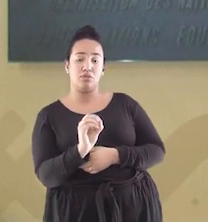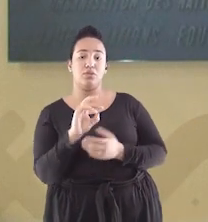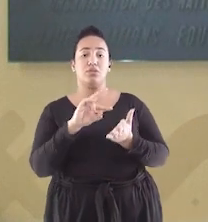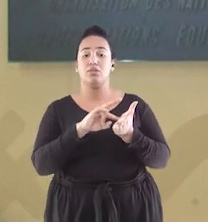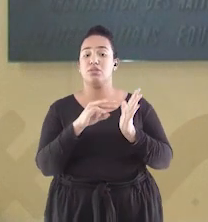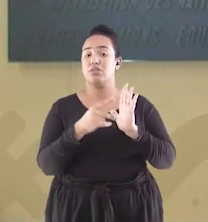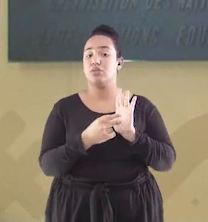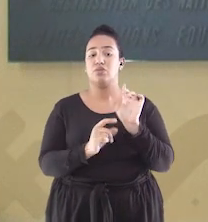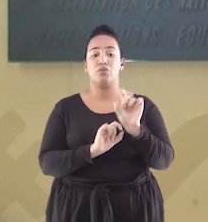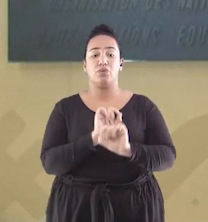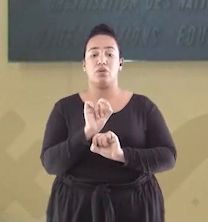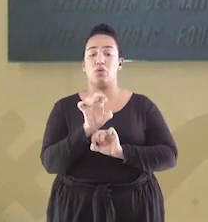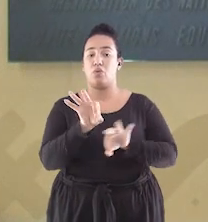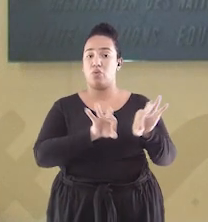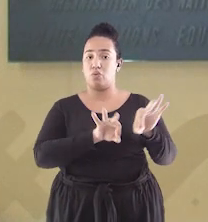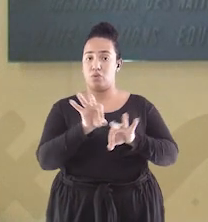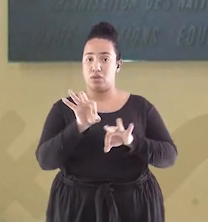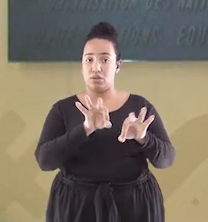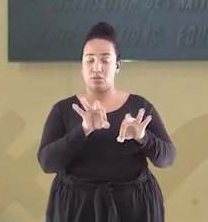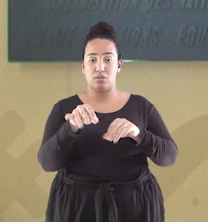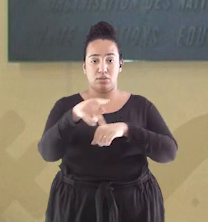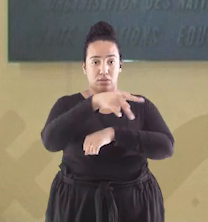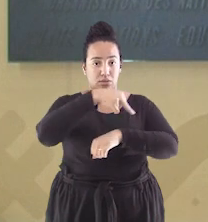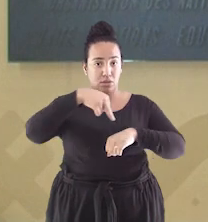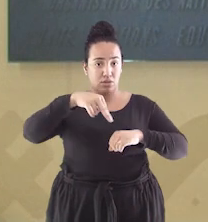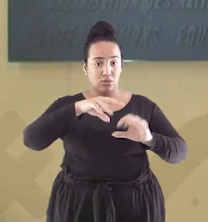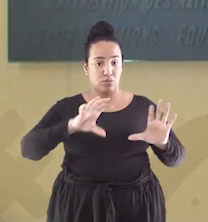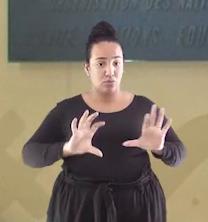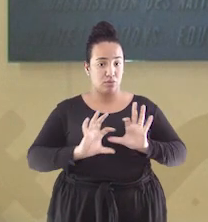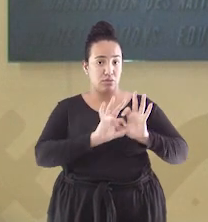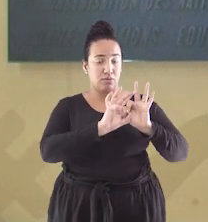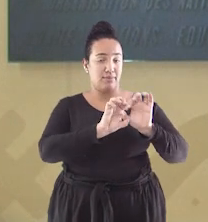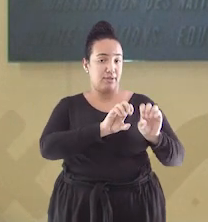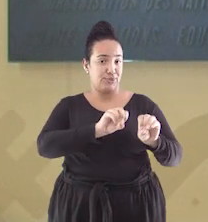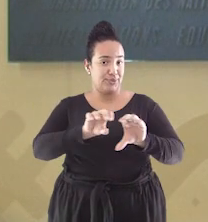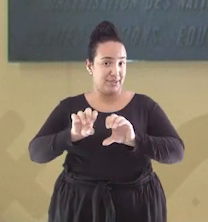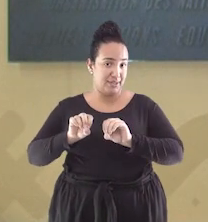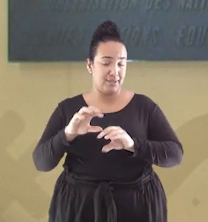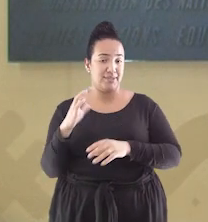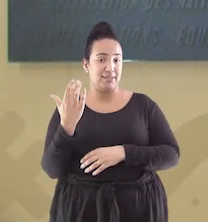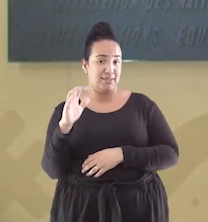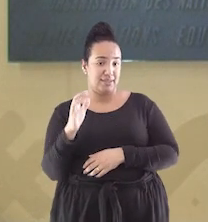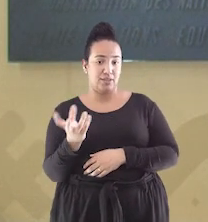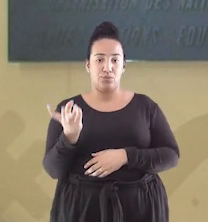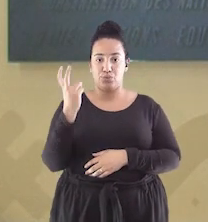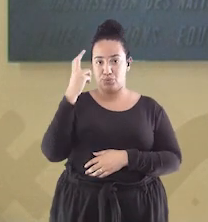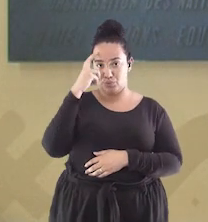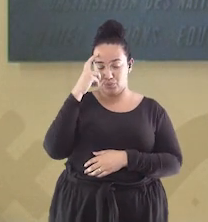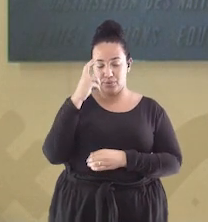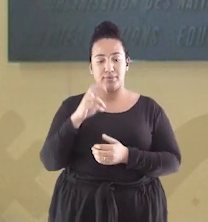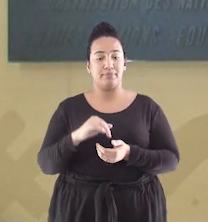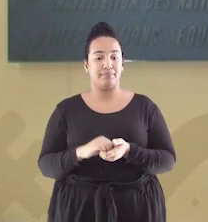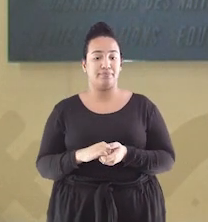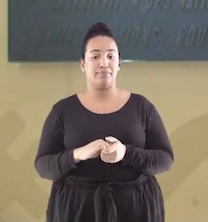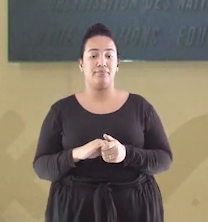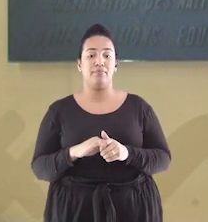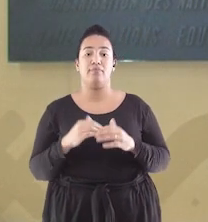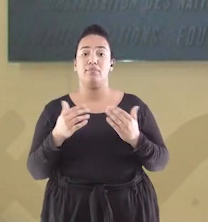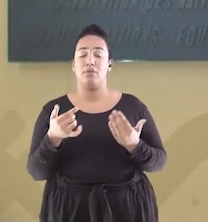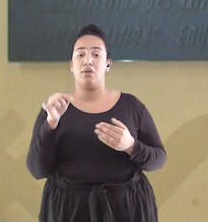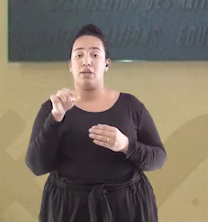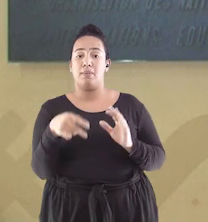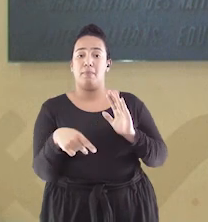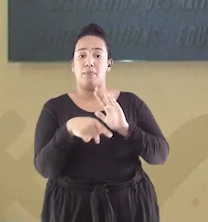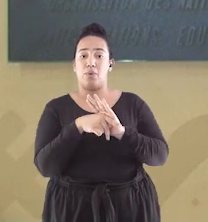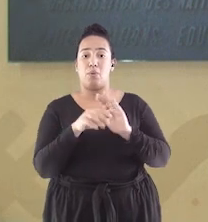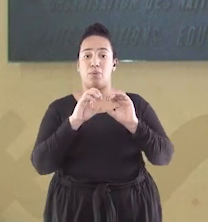português Organização das Nações Unidas para a Educação, a Ciência e a Cultura. Ela é um departamento da